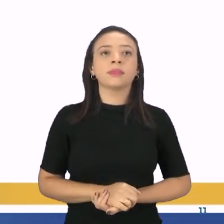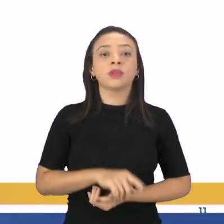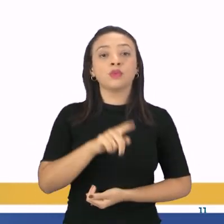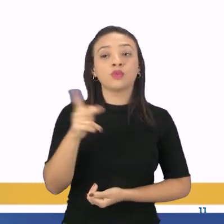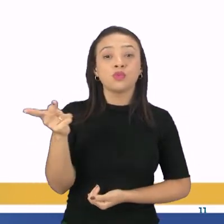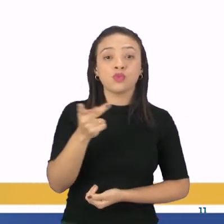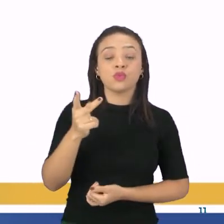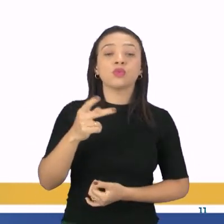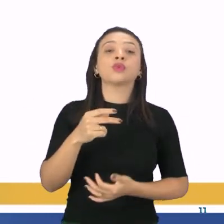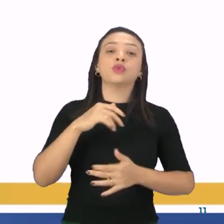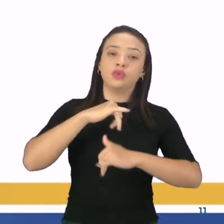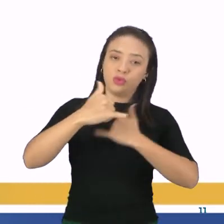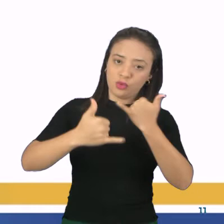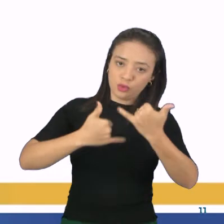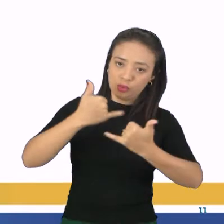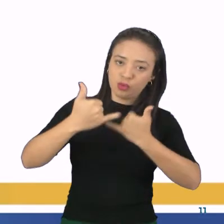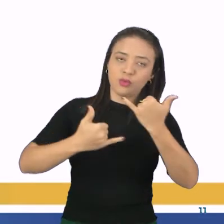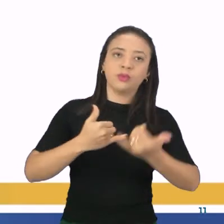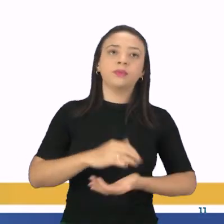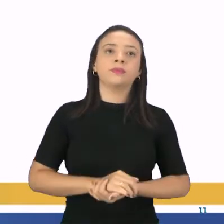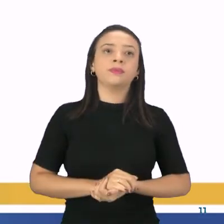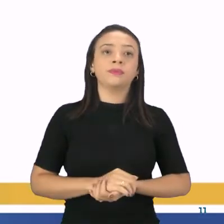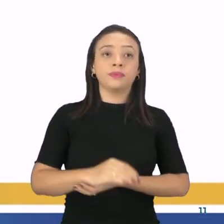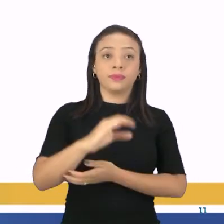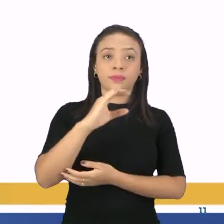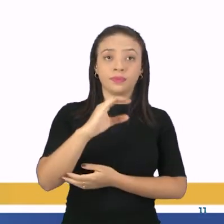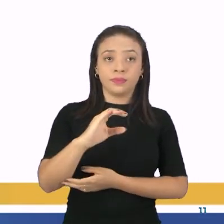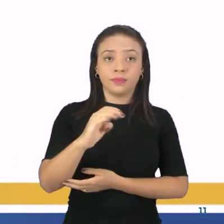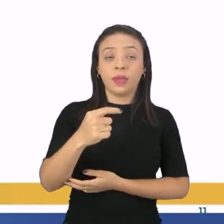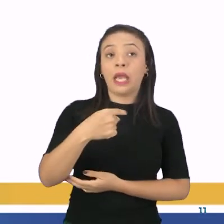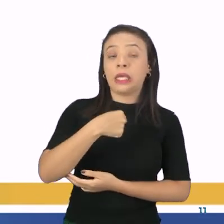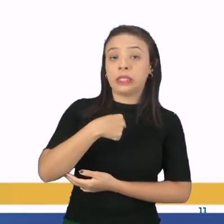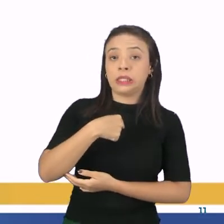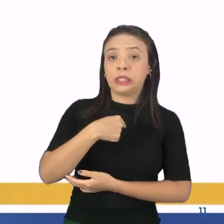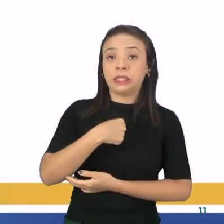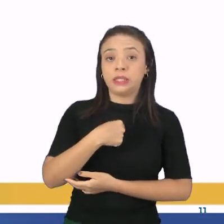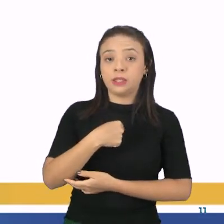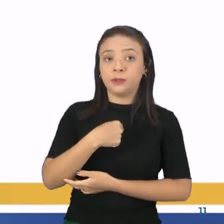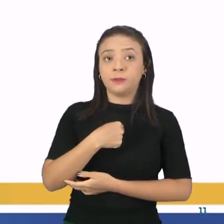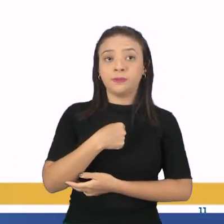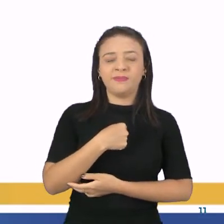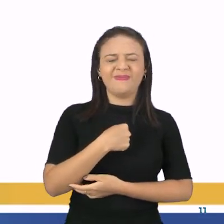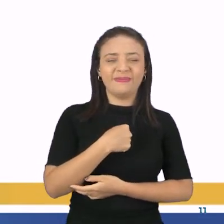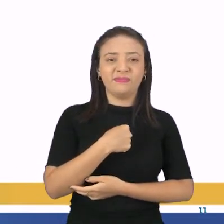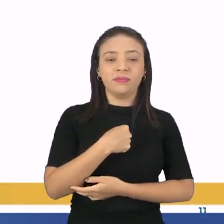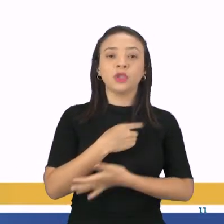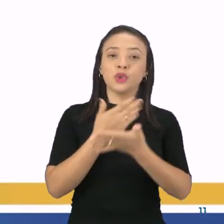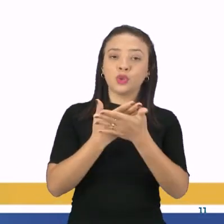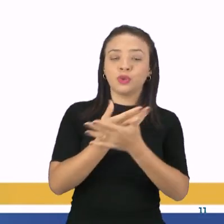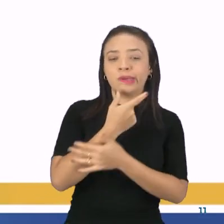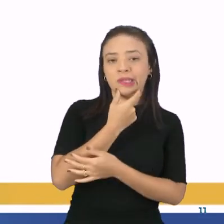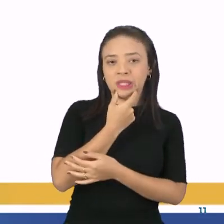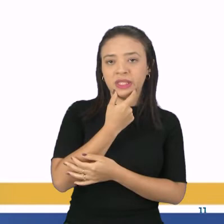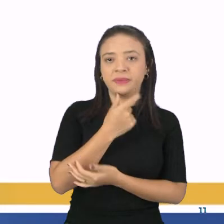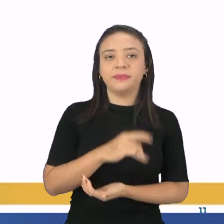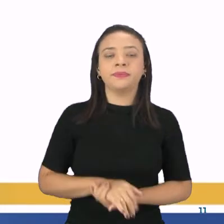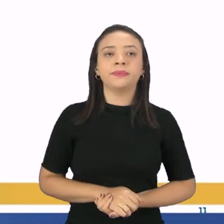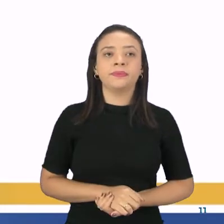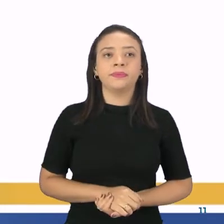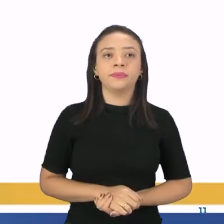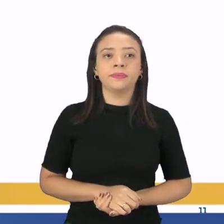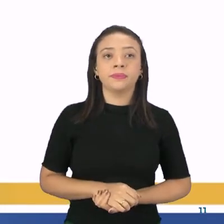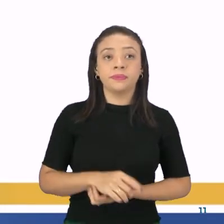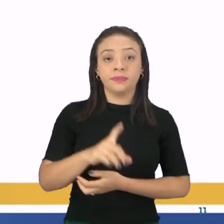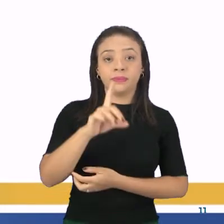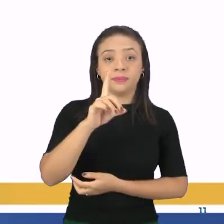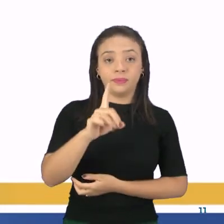Lucas estão jogando. Letra C. I am studying English. Eu estou estudando inglês. E